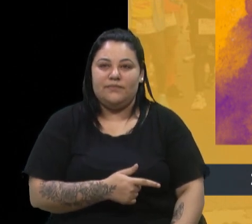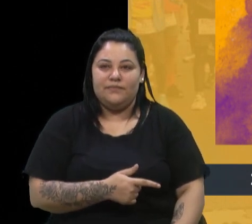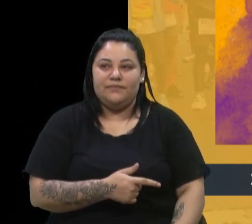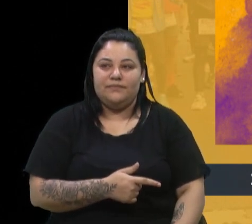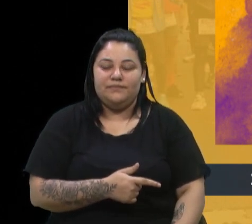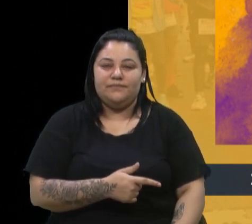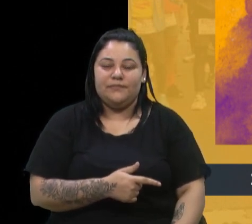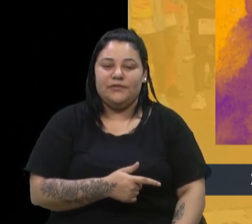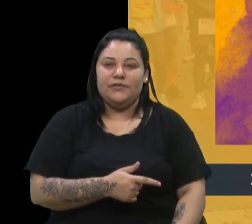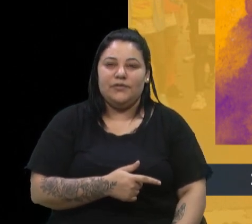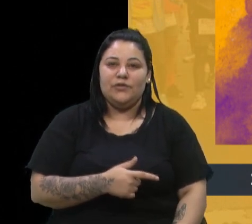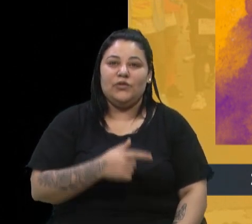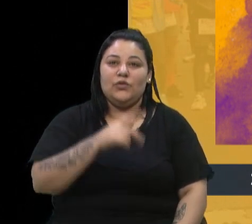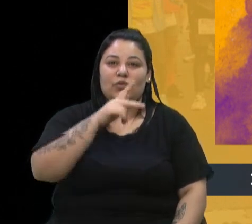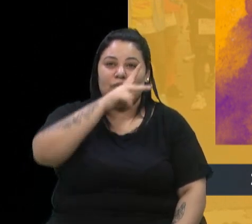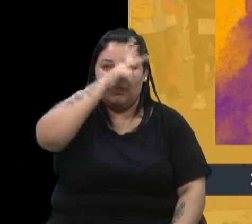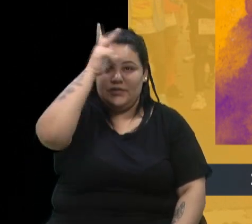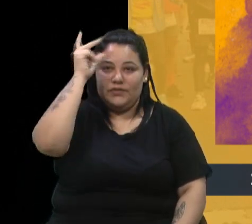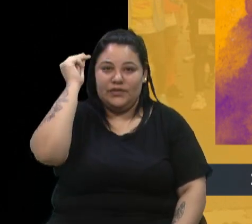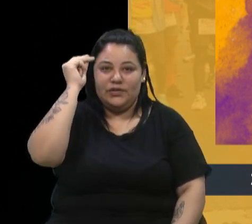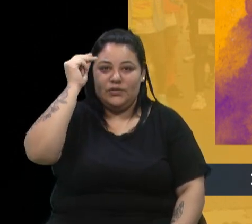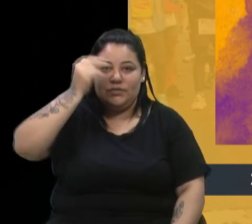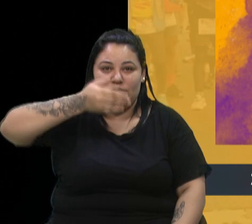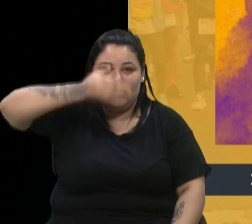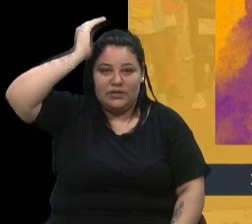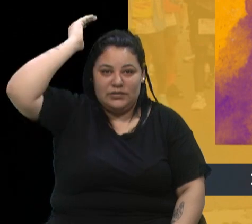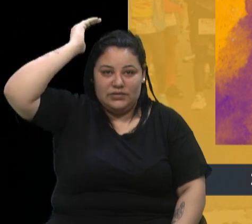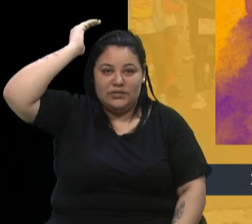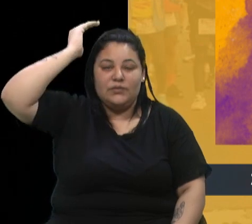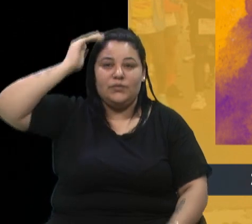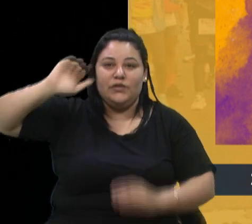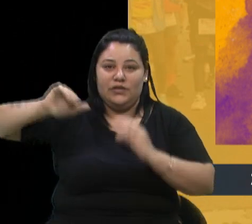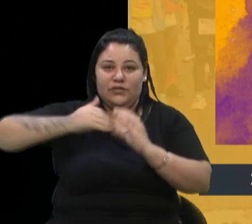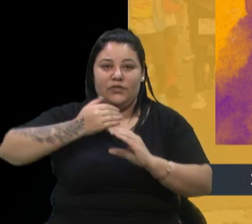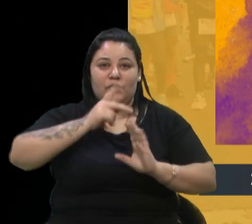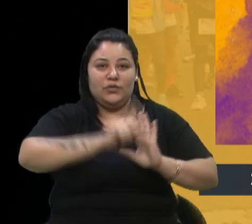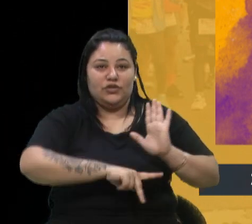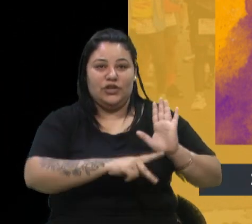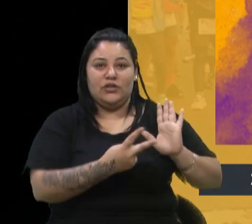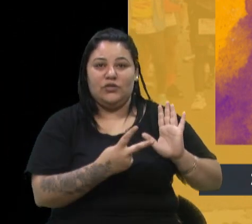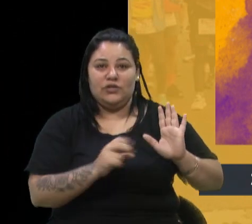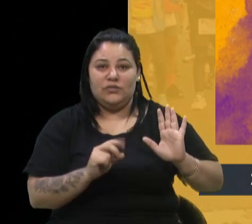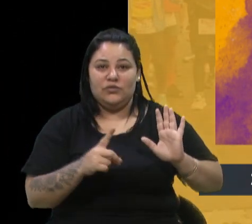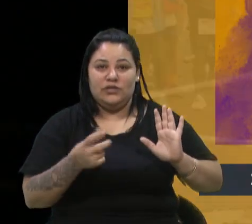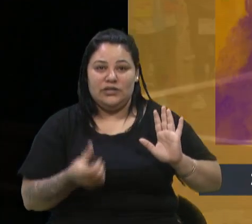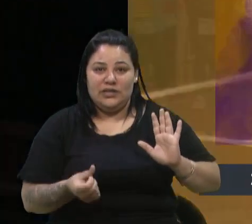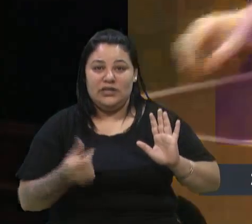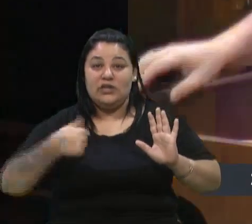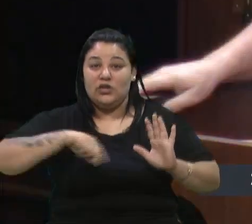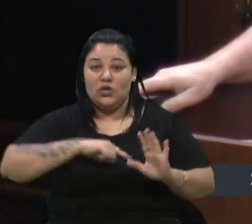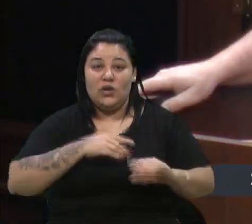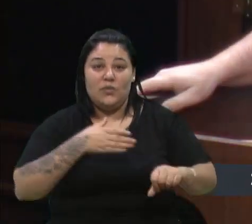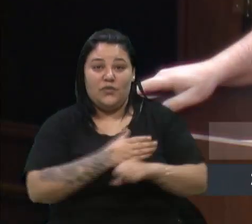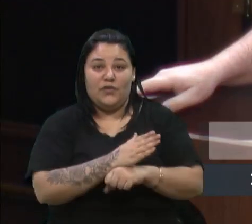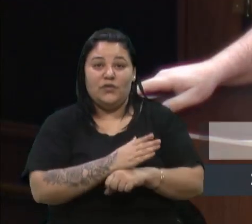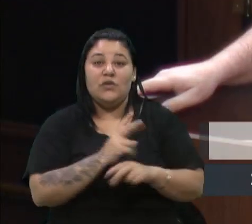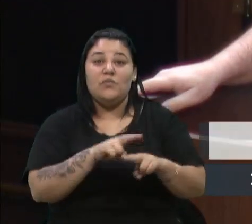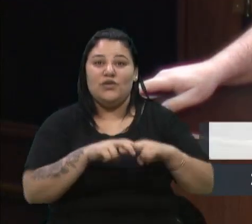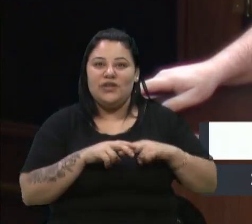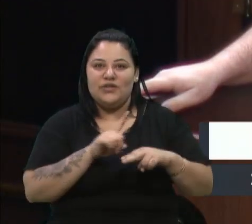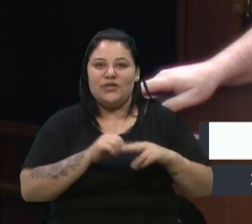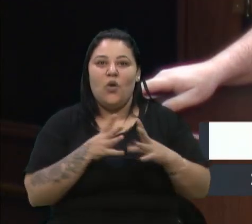ter enviado aquele projeto à Câmara em 2016 e nós termos aprovado, que ela não foi extinta